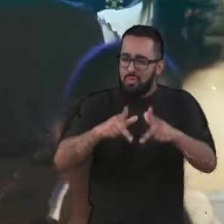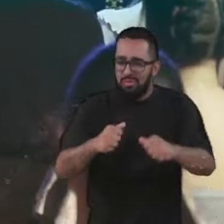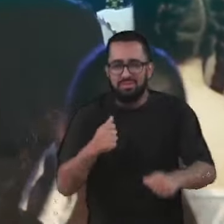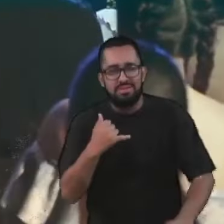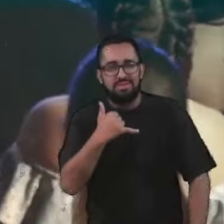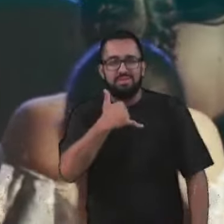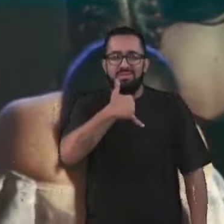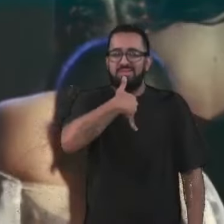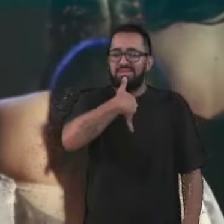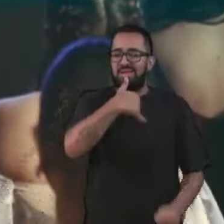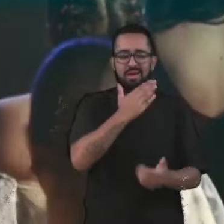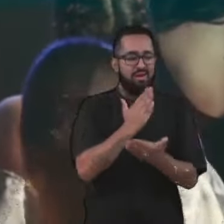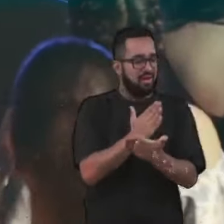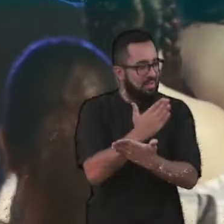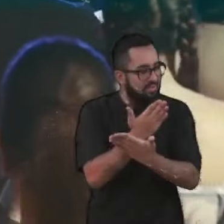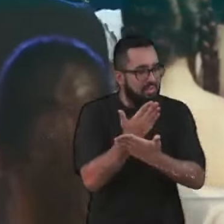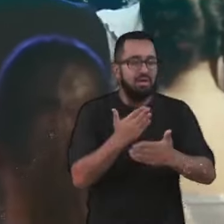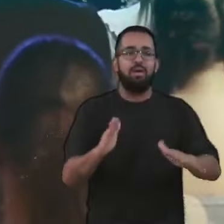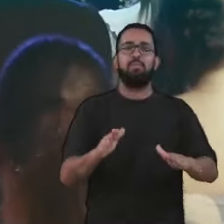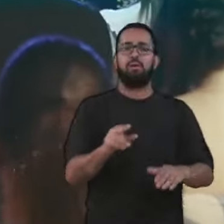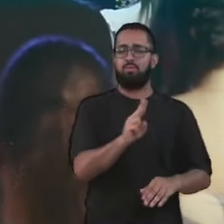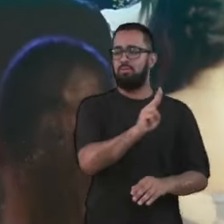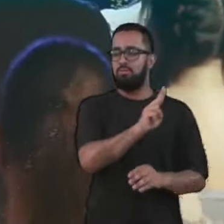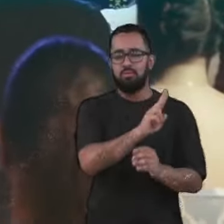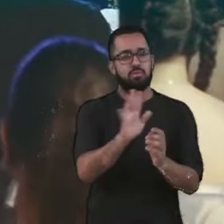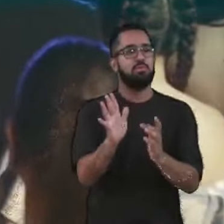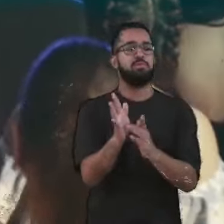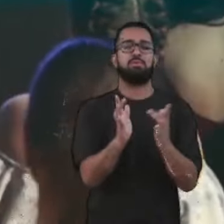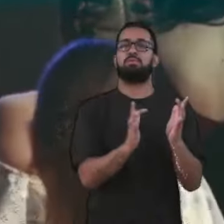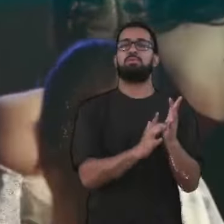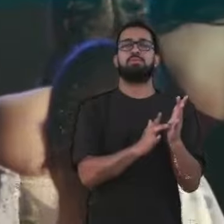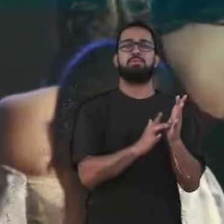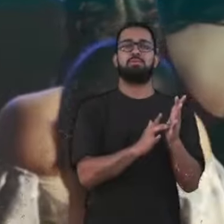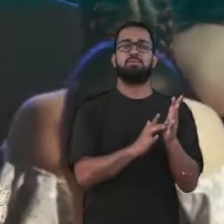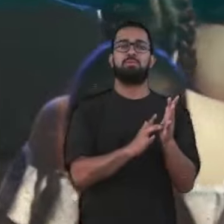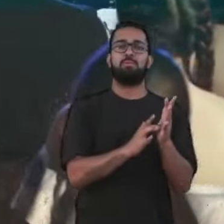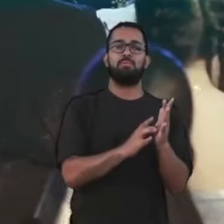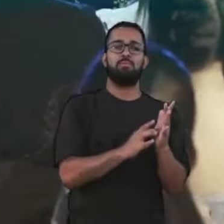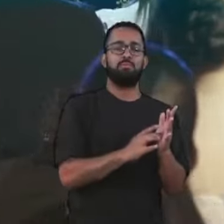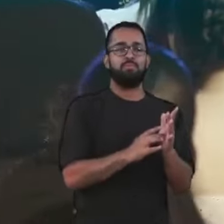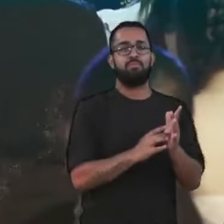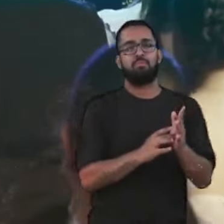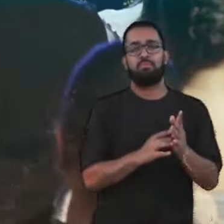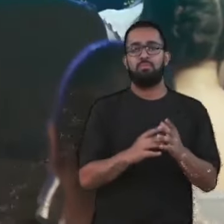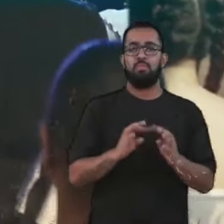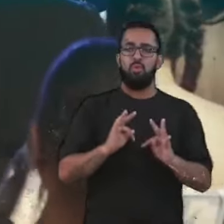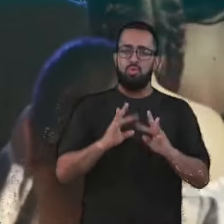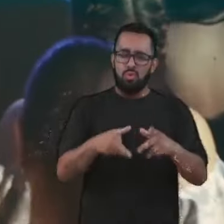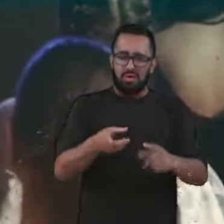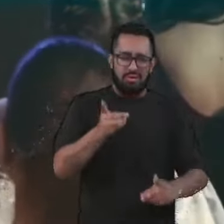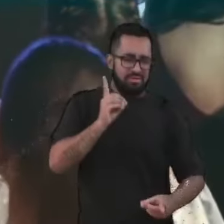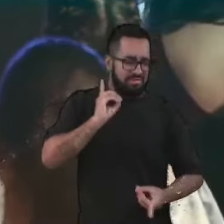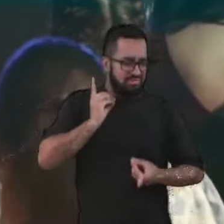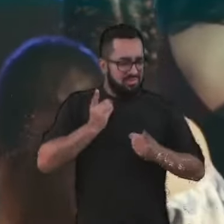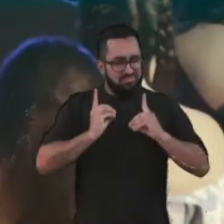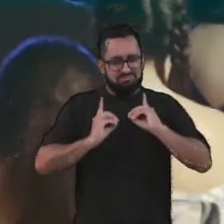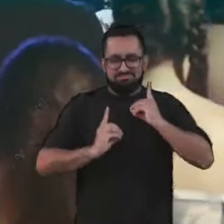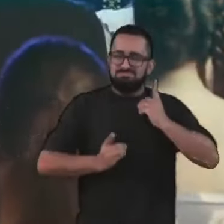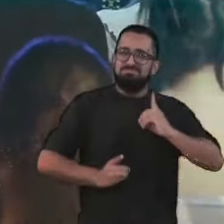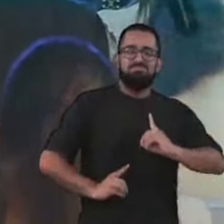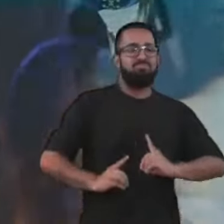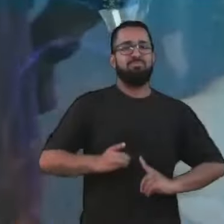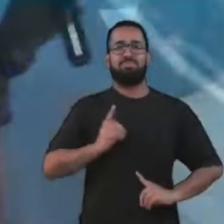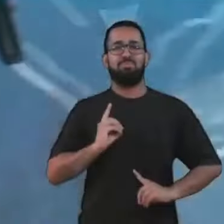Jesus. Em nome do Senhor Jesus, espírito de abatimento, espírito de tristeza profunda, pessoas que